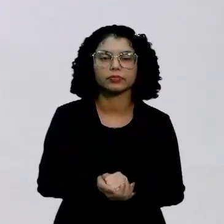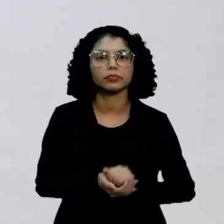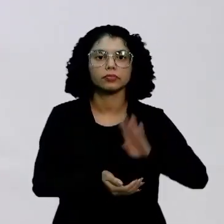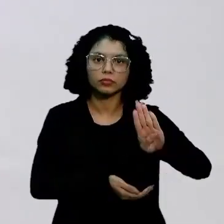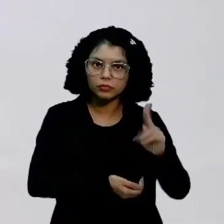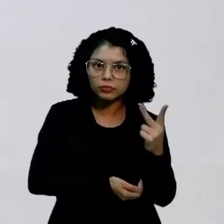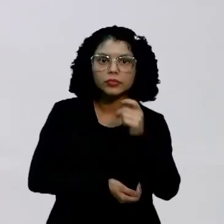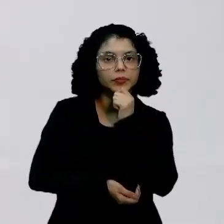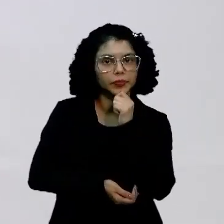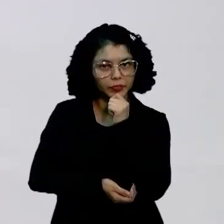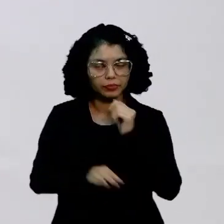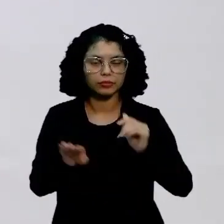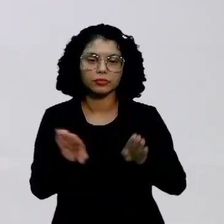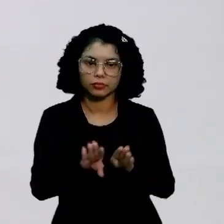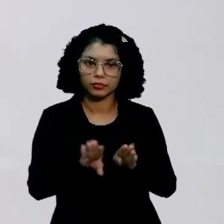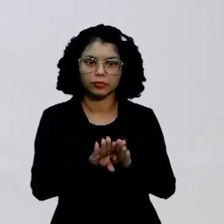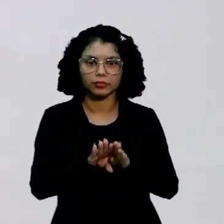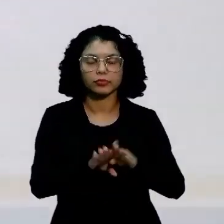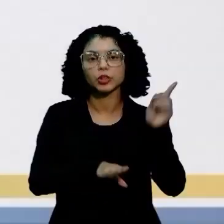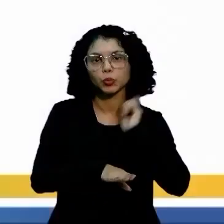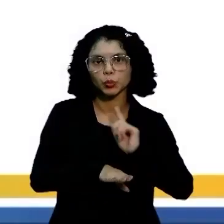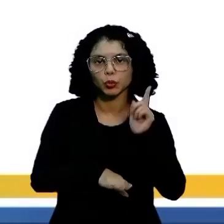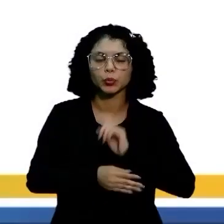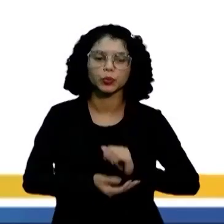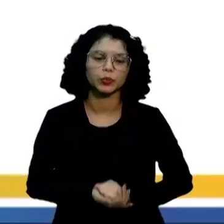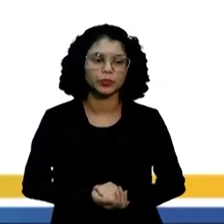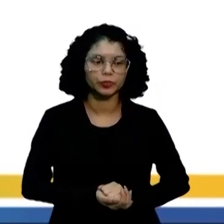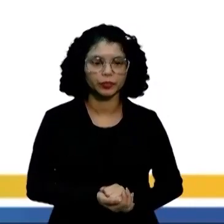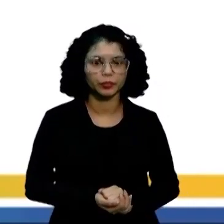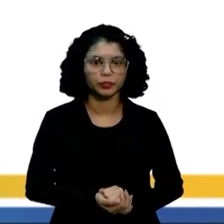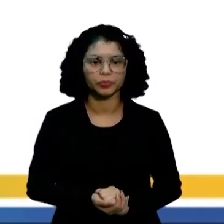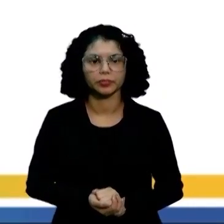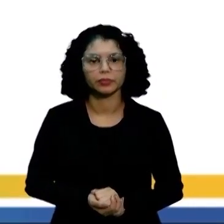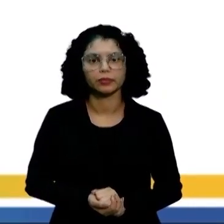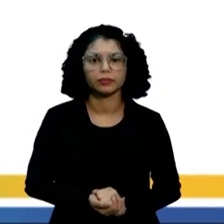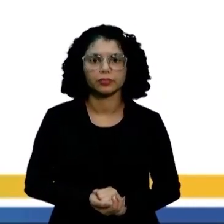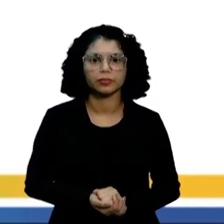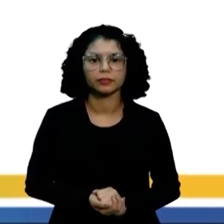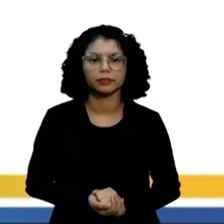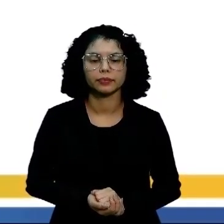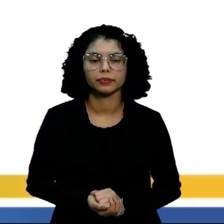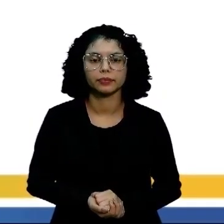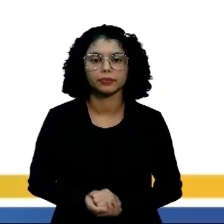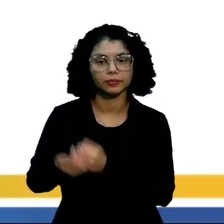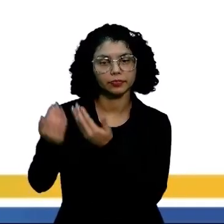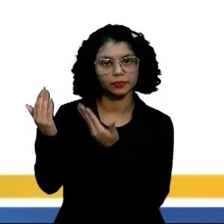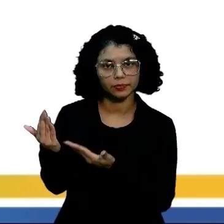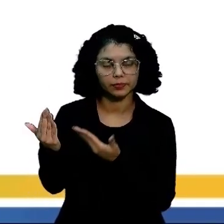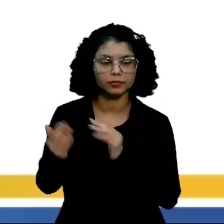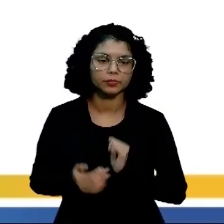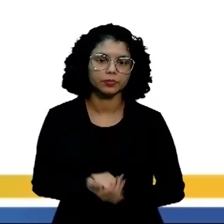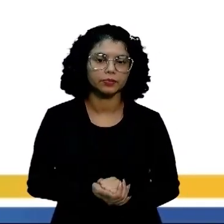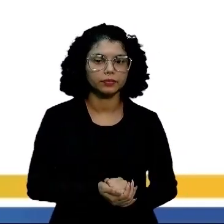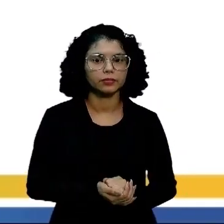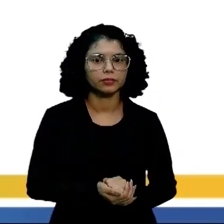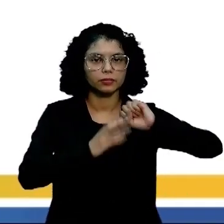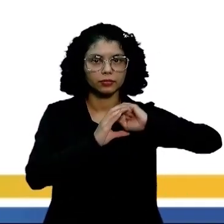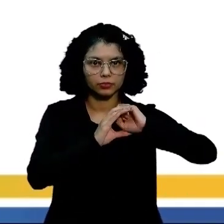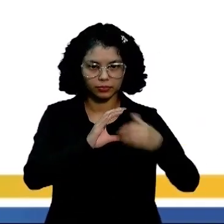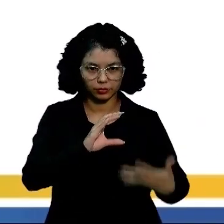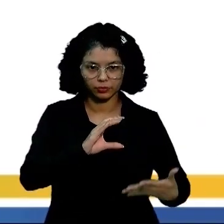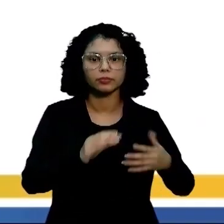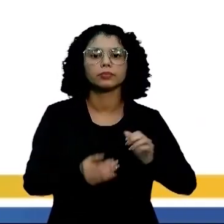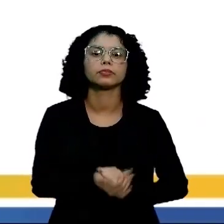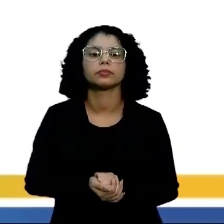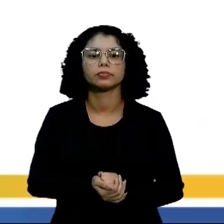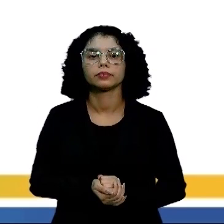Bahia e também ali em Minas Gerais, tá bom? E aí a gente vai para as características